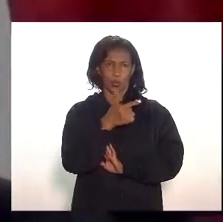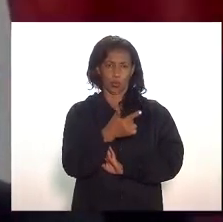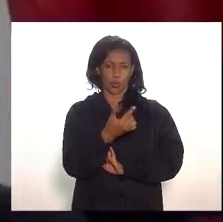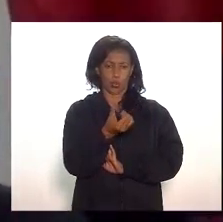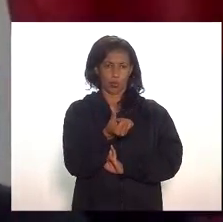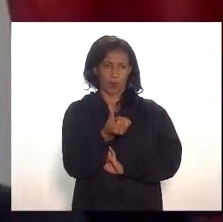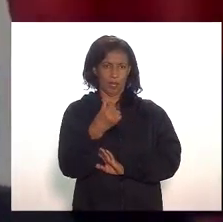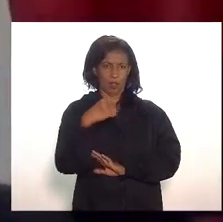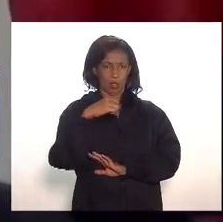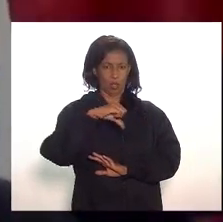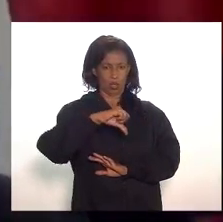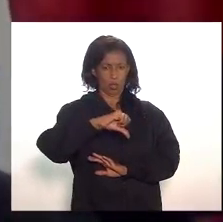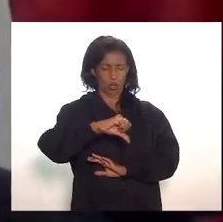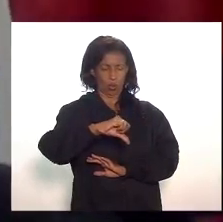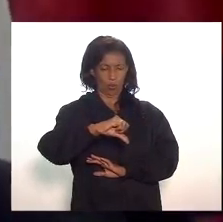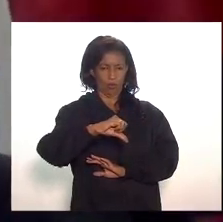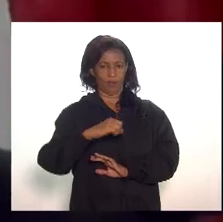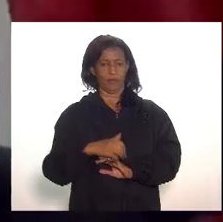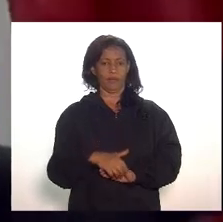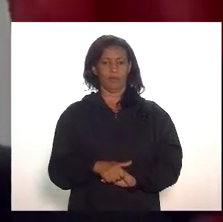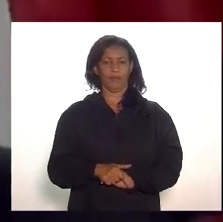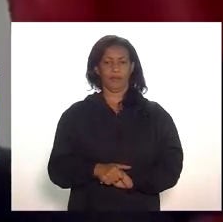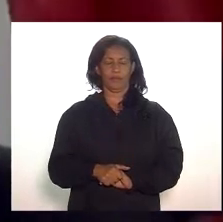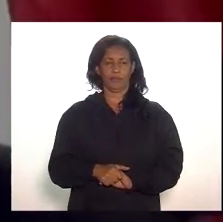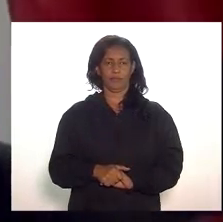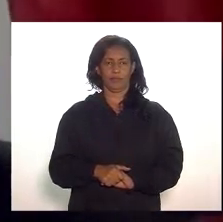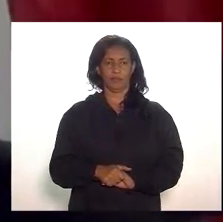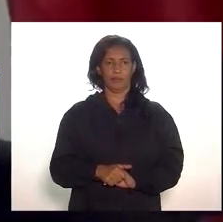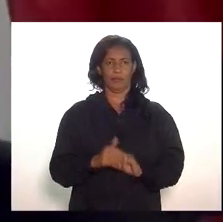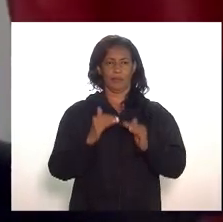8269, é através da lei